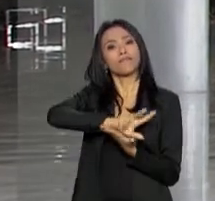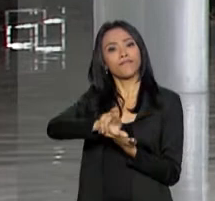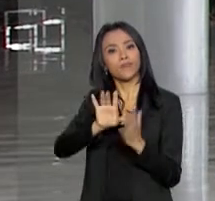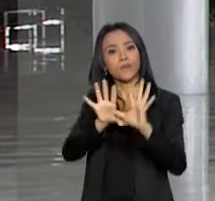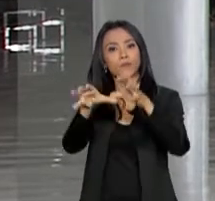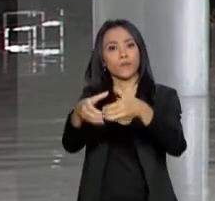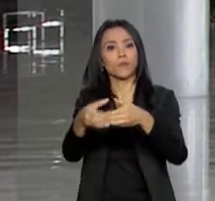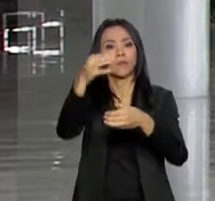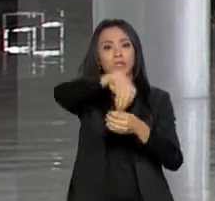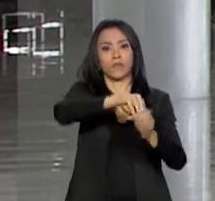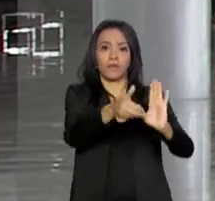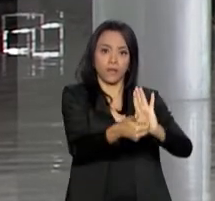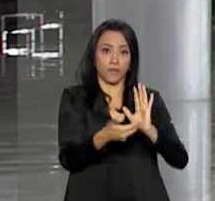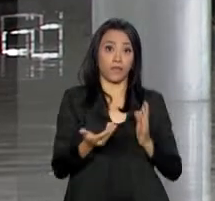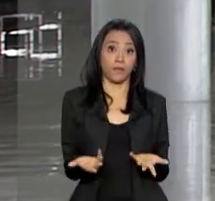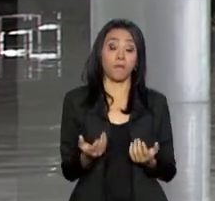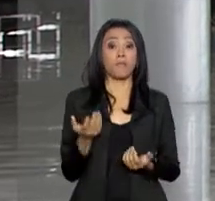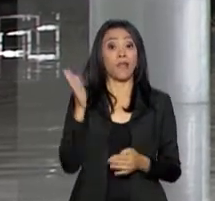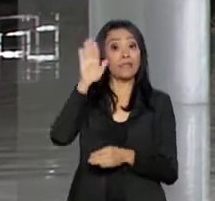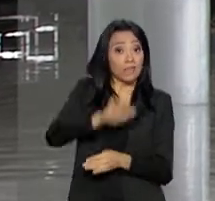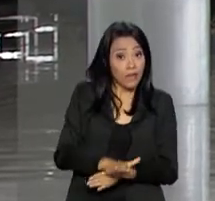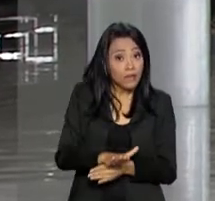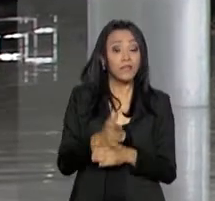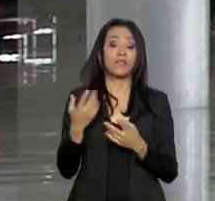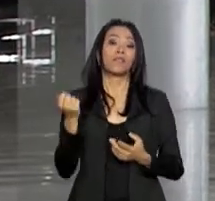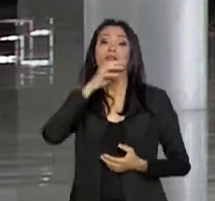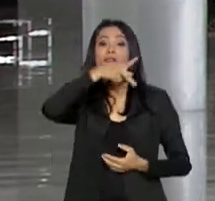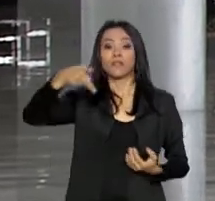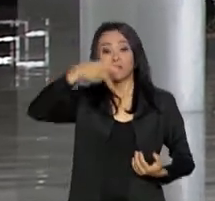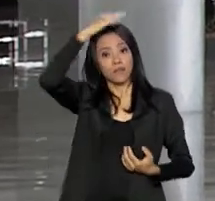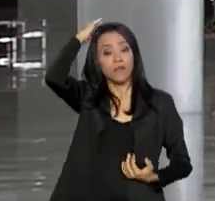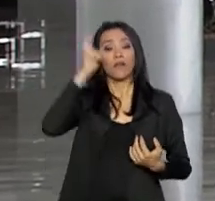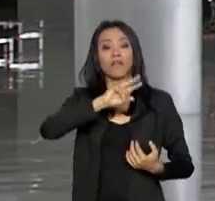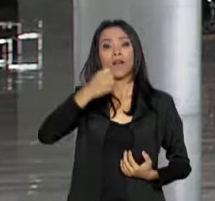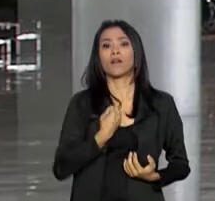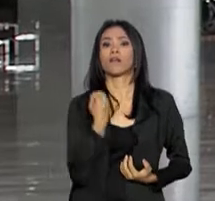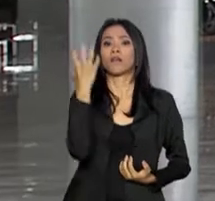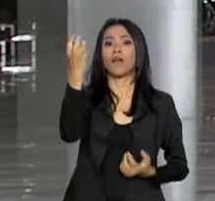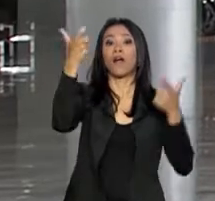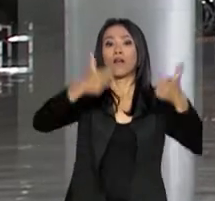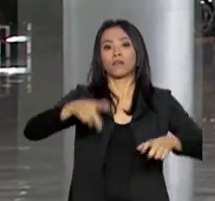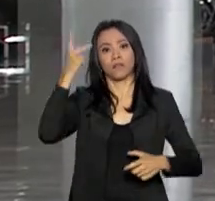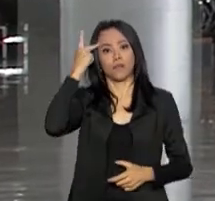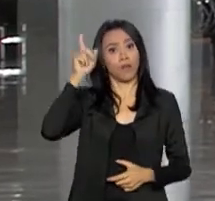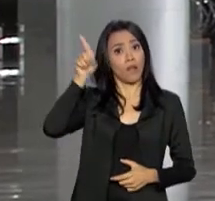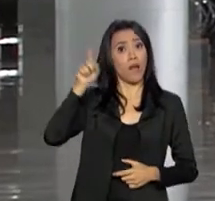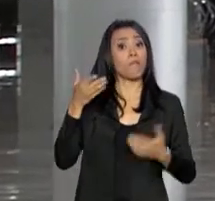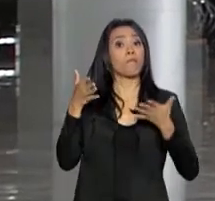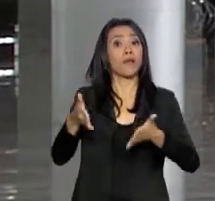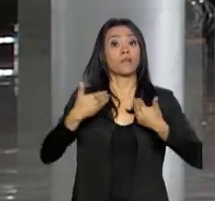na câmara dos deputados à tarde o presidente michel temer vai para são paulo onde participa da abertura